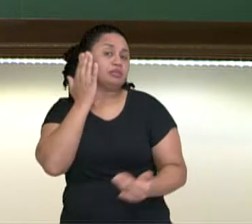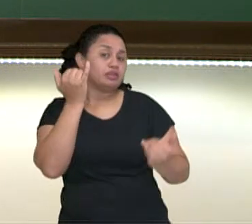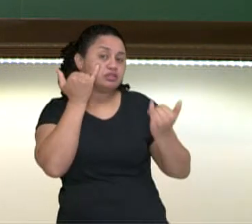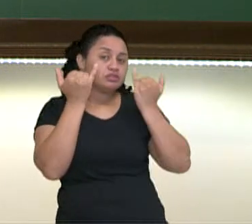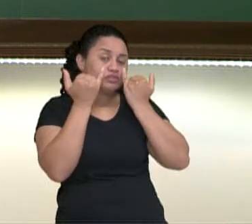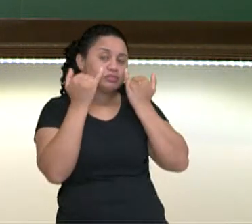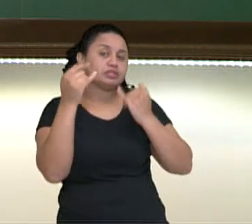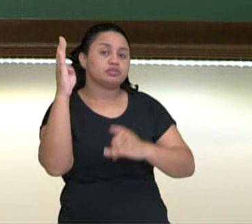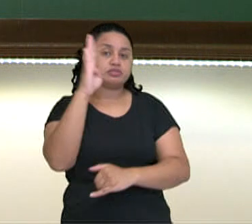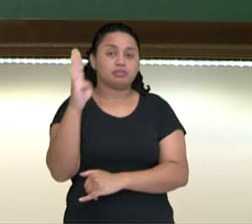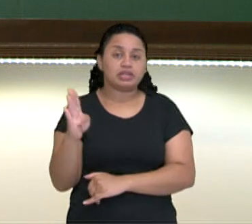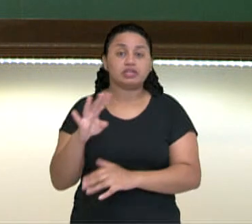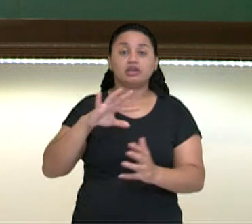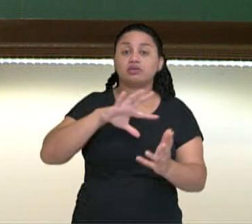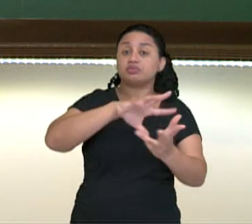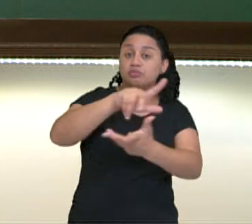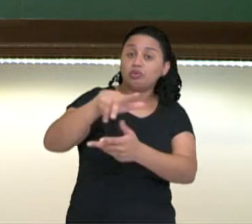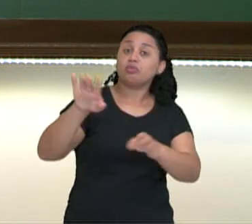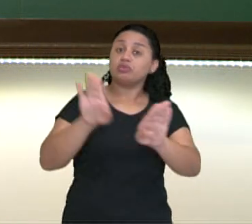da sua cidade.